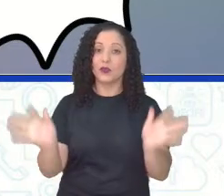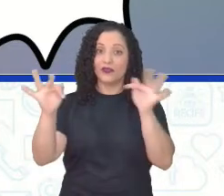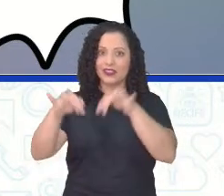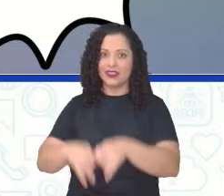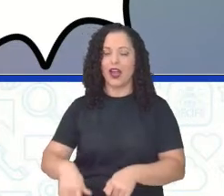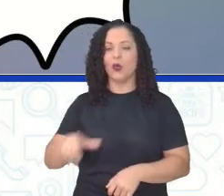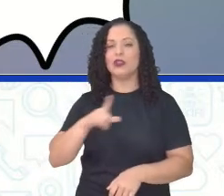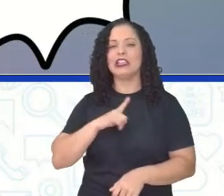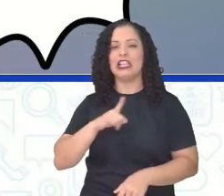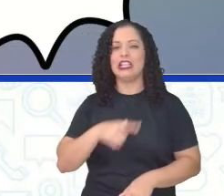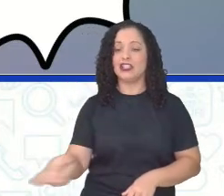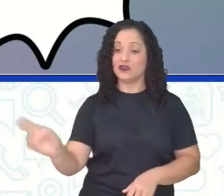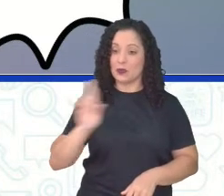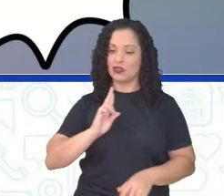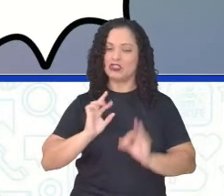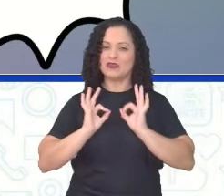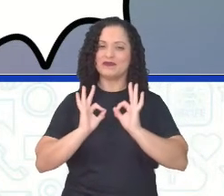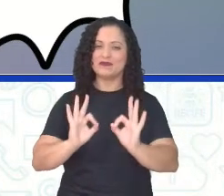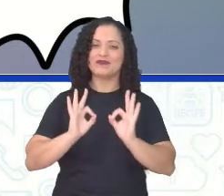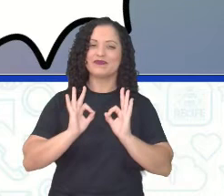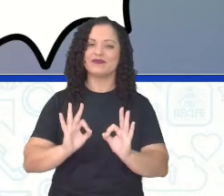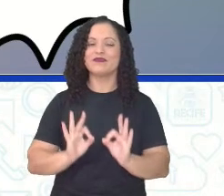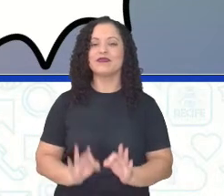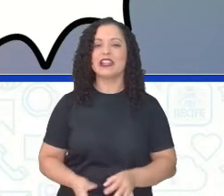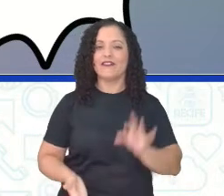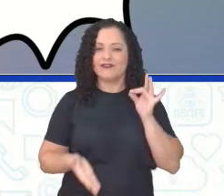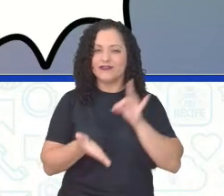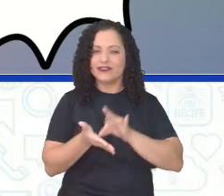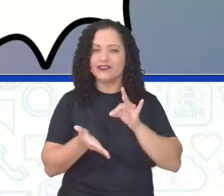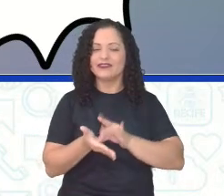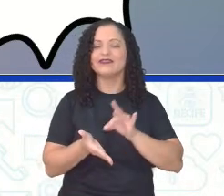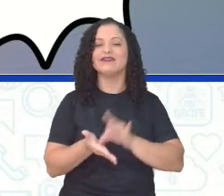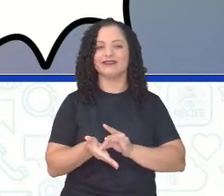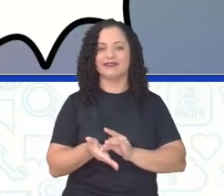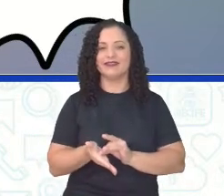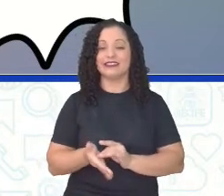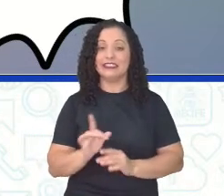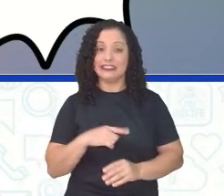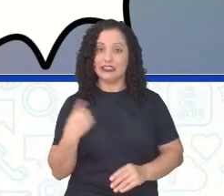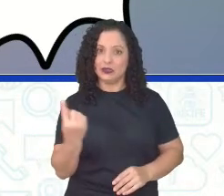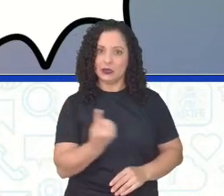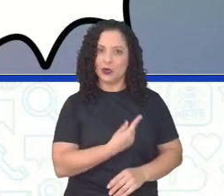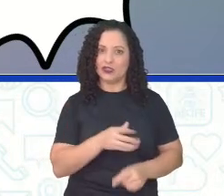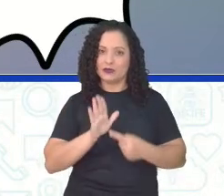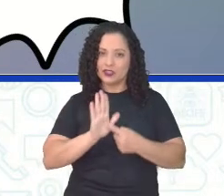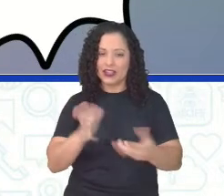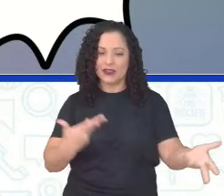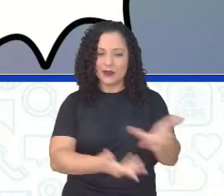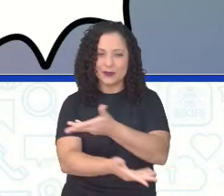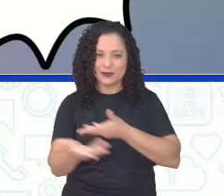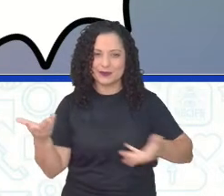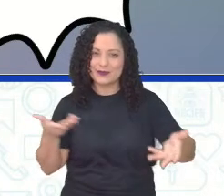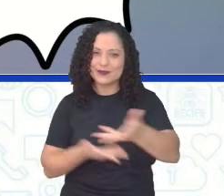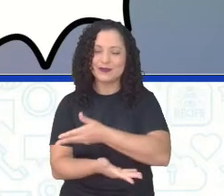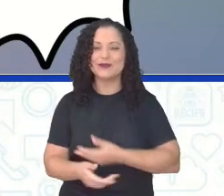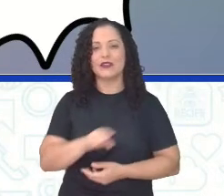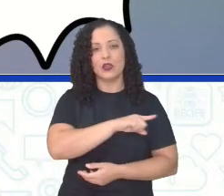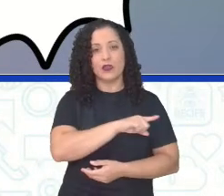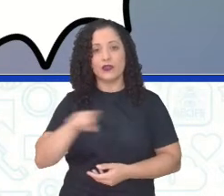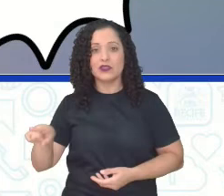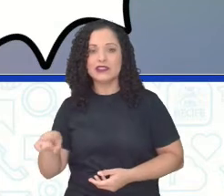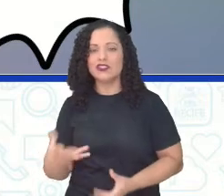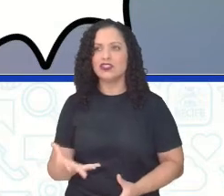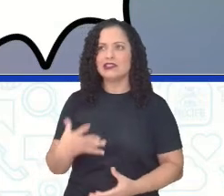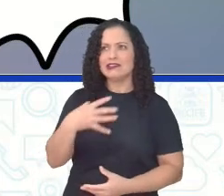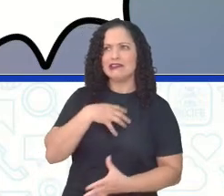aula ter boas respostas, respostas realmente que vale a pena a gente também estar expondo. Eu sei que alguns de vocês estão inseguros de